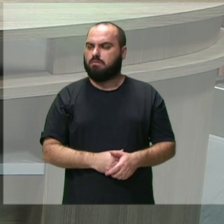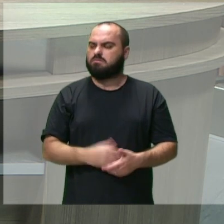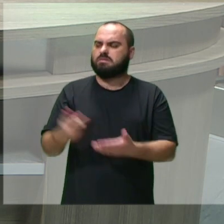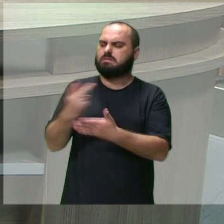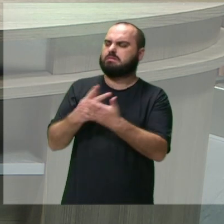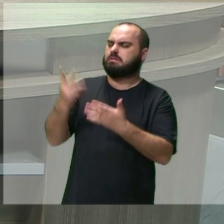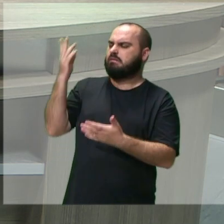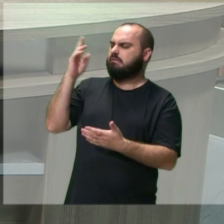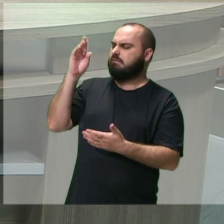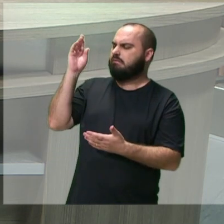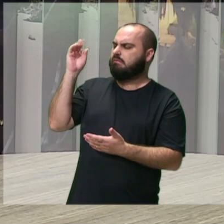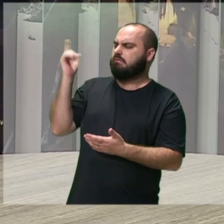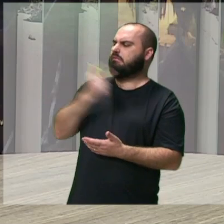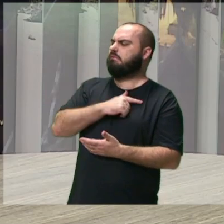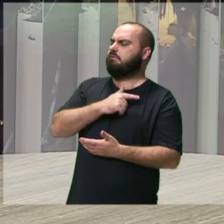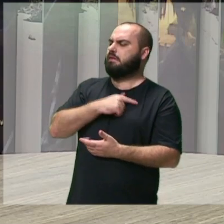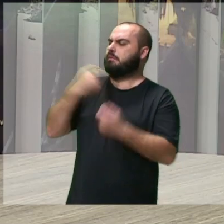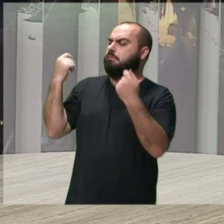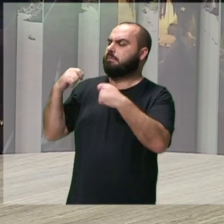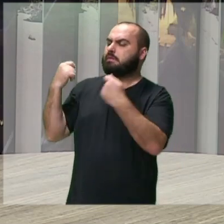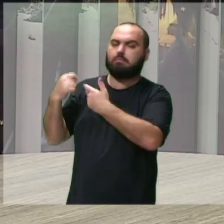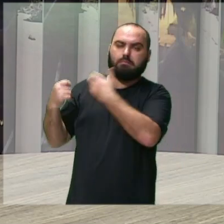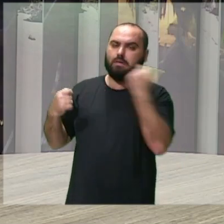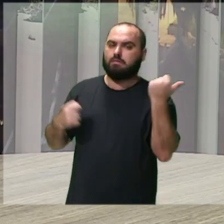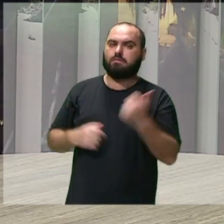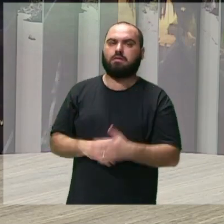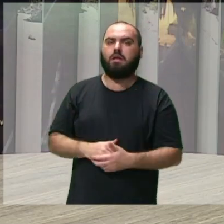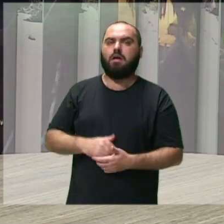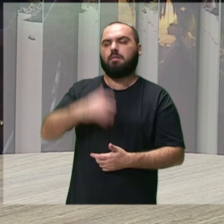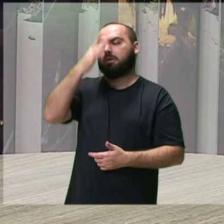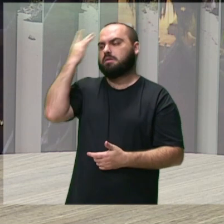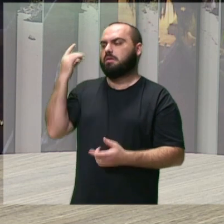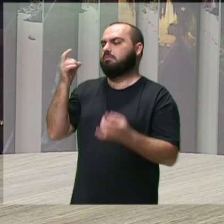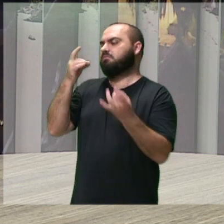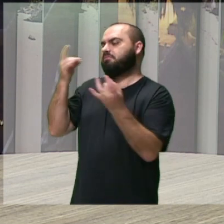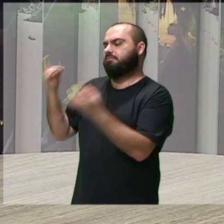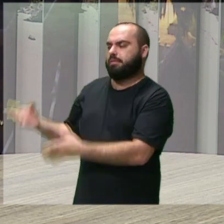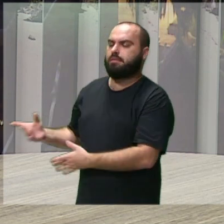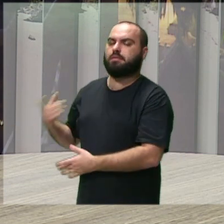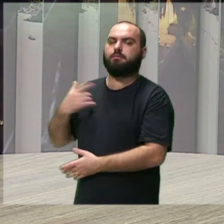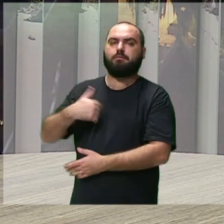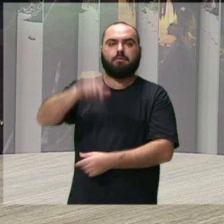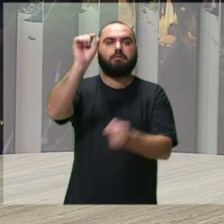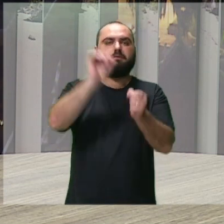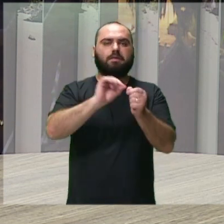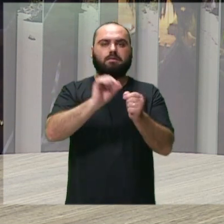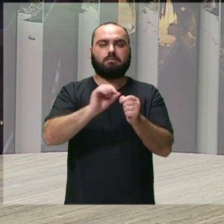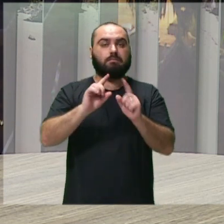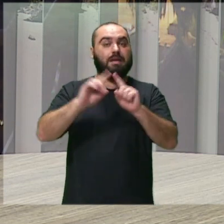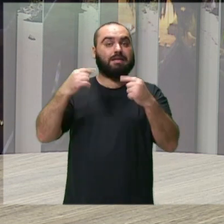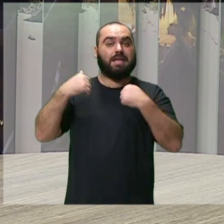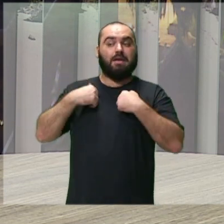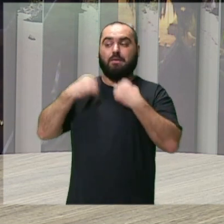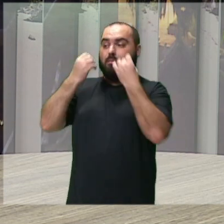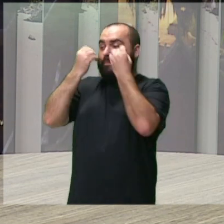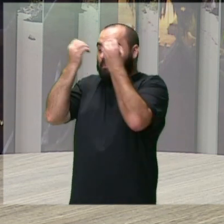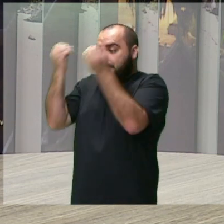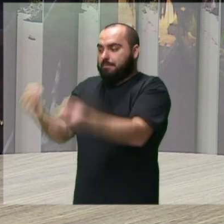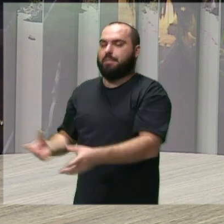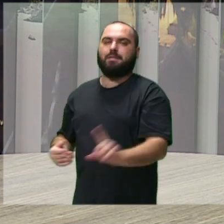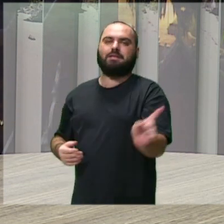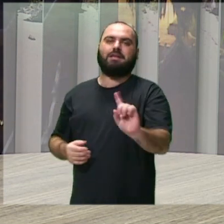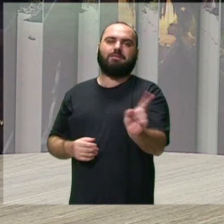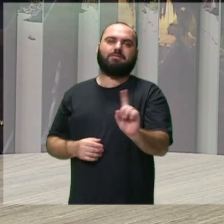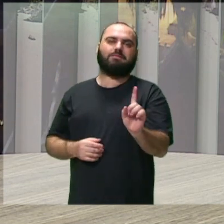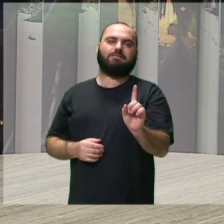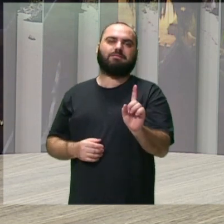a maioria das pessoas abandona aquilo e passa a fazer outras coisas. E eu não desisti, naquele momento e eu acho que eu continuei. Então, desde que eu me